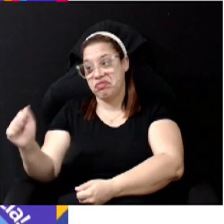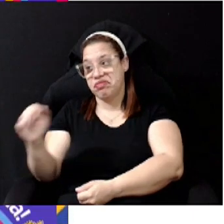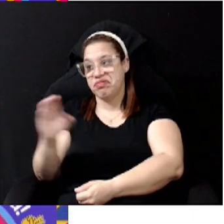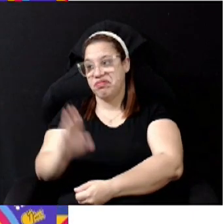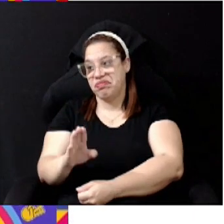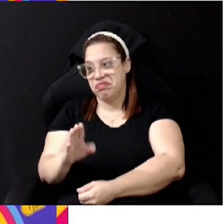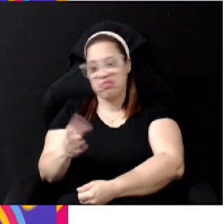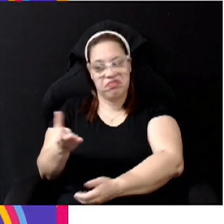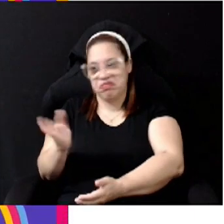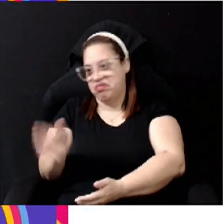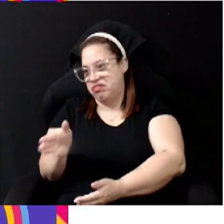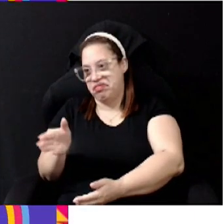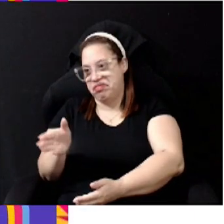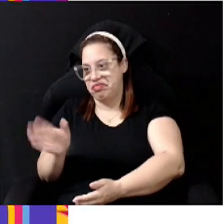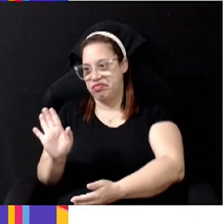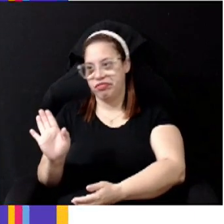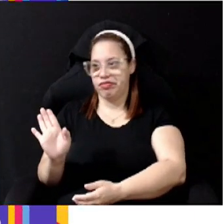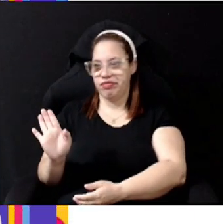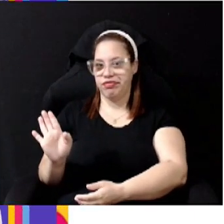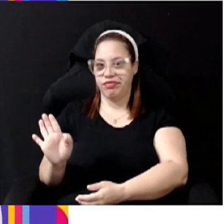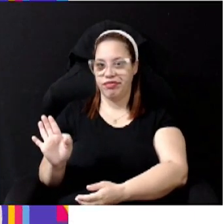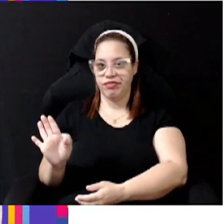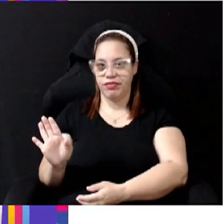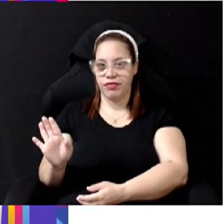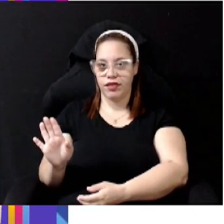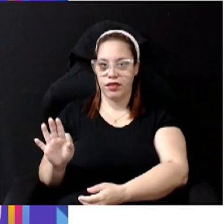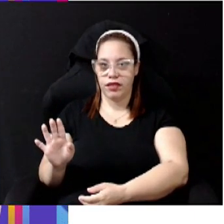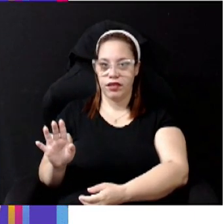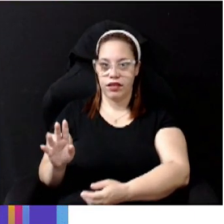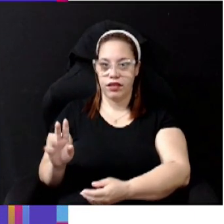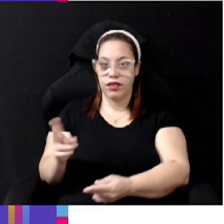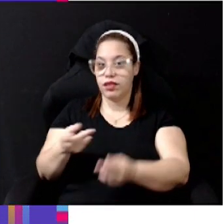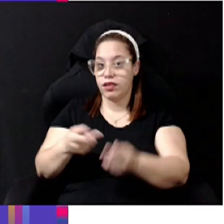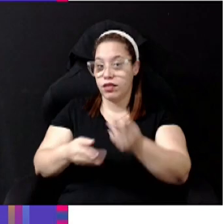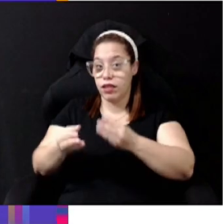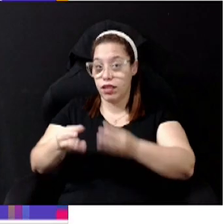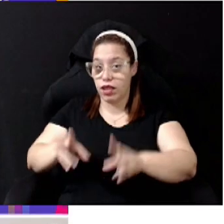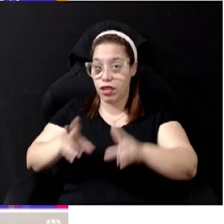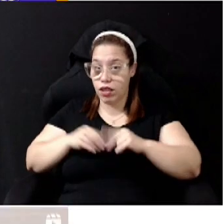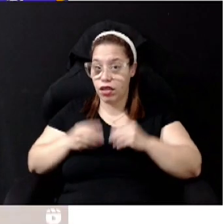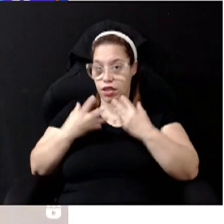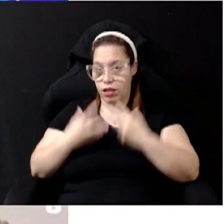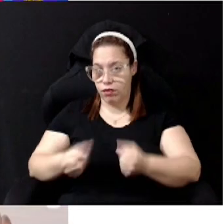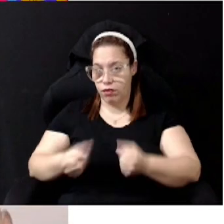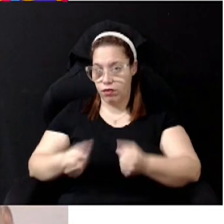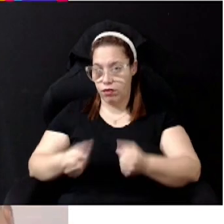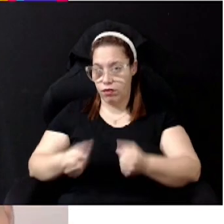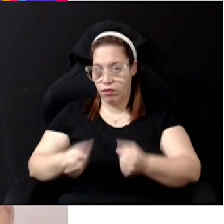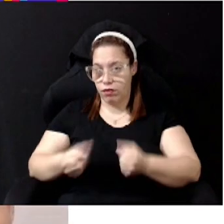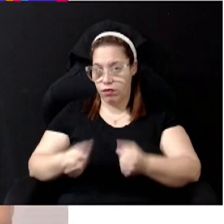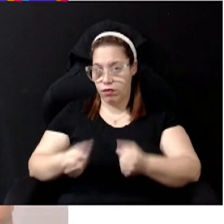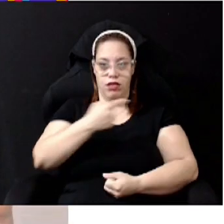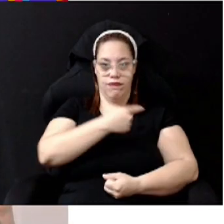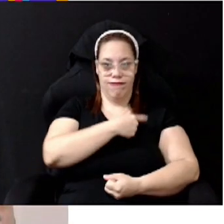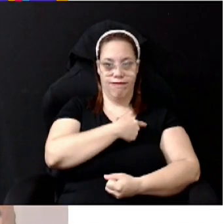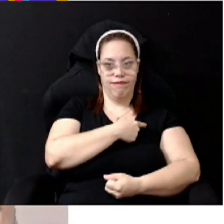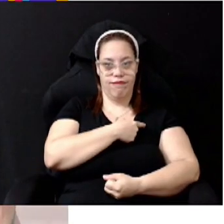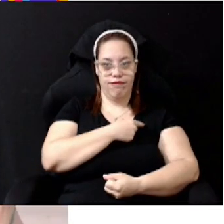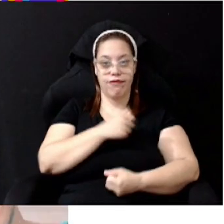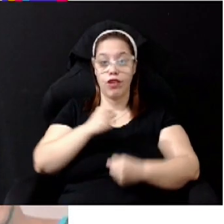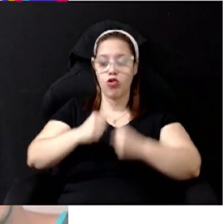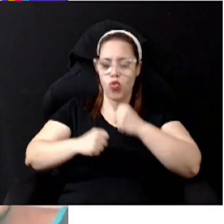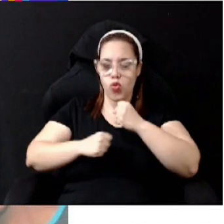as suas heranças, os seus méritos a receber. É a nossa gente que tem que correr atrás do